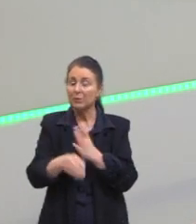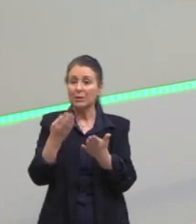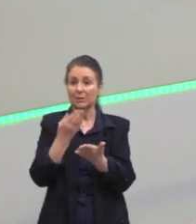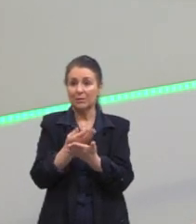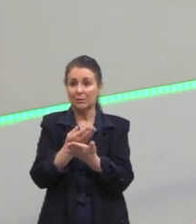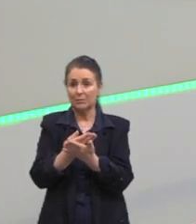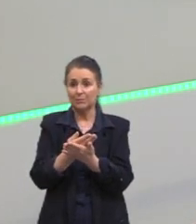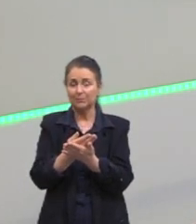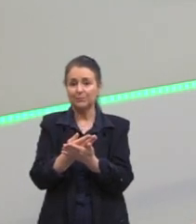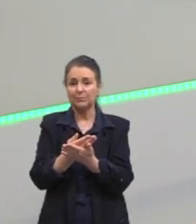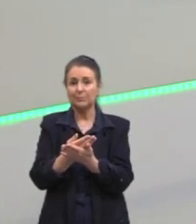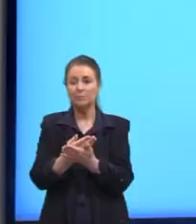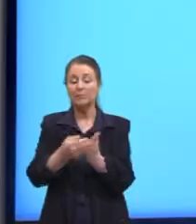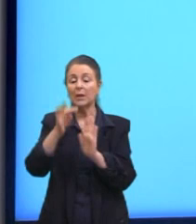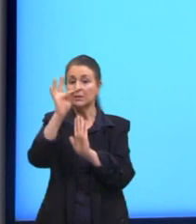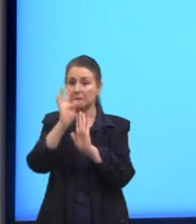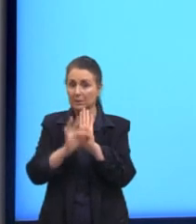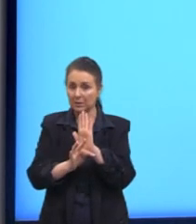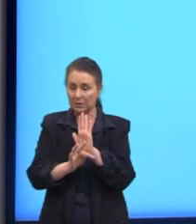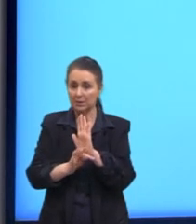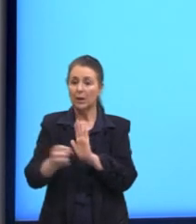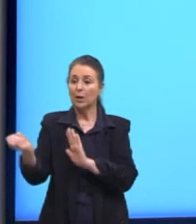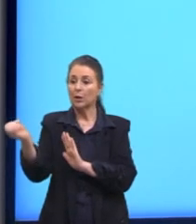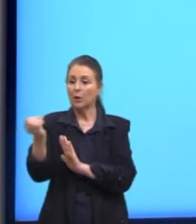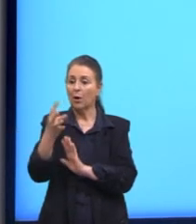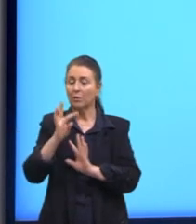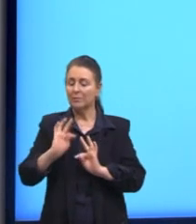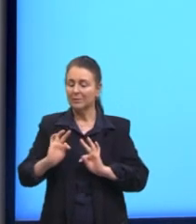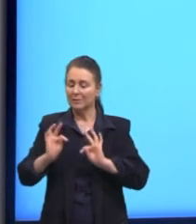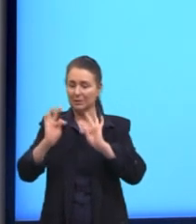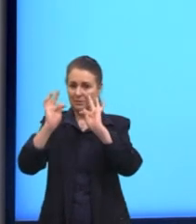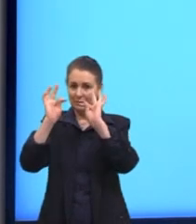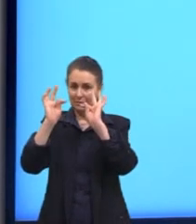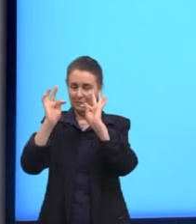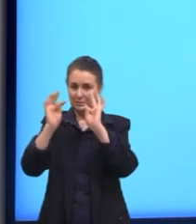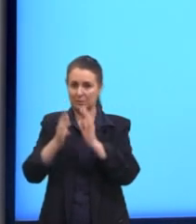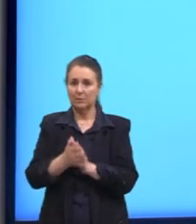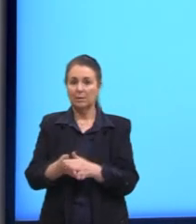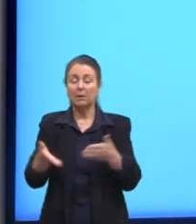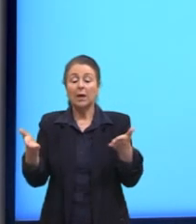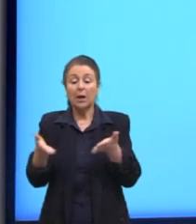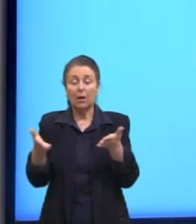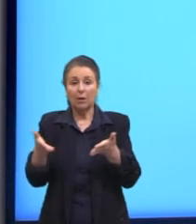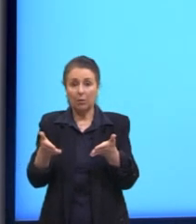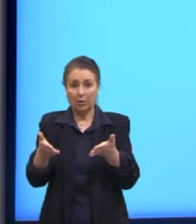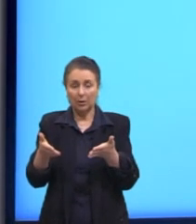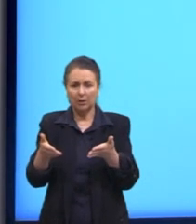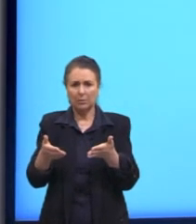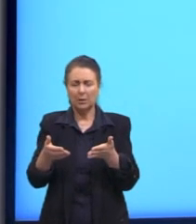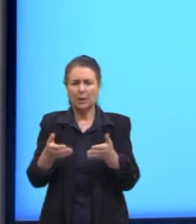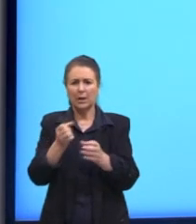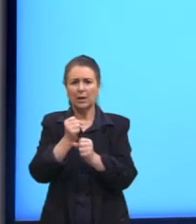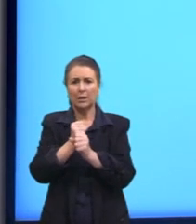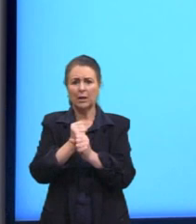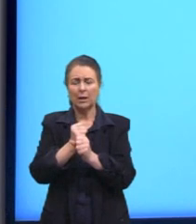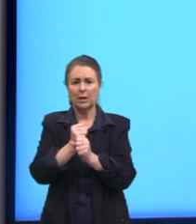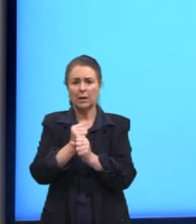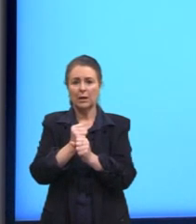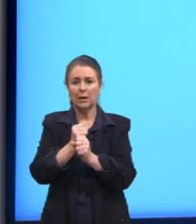aula. Mais um textinho. Novas tecnologias. Atualmente, Enem 2013, tá,